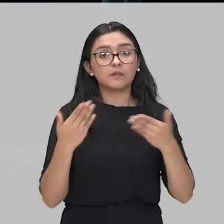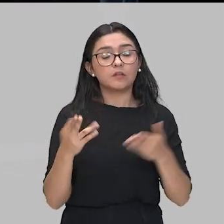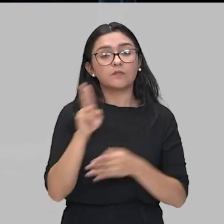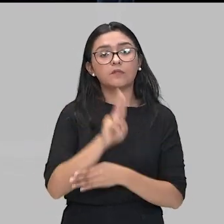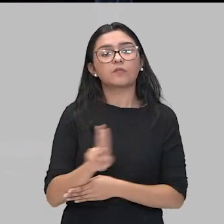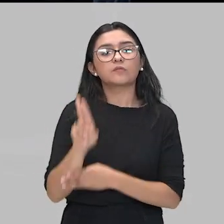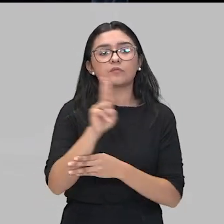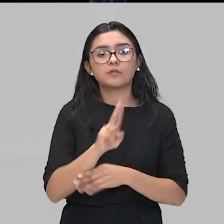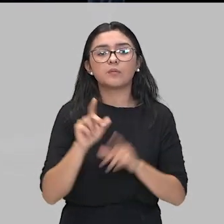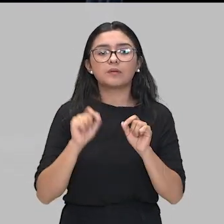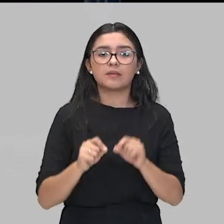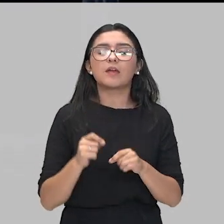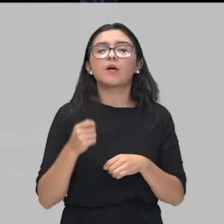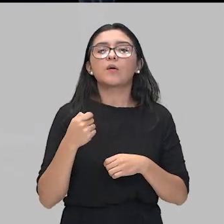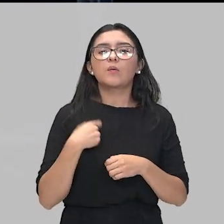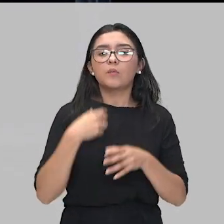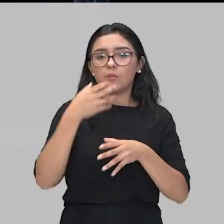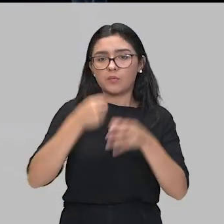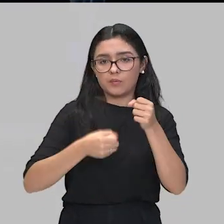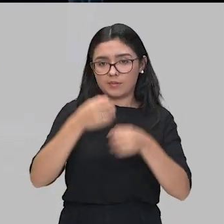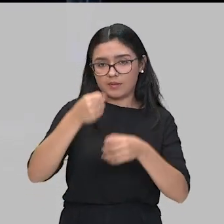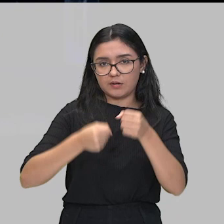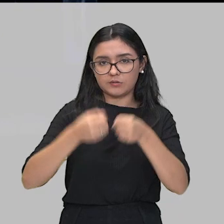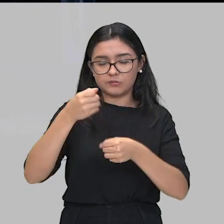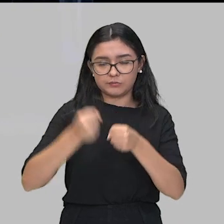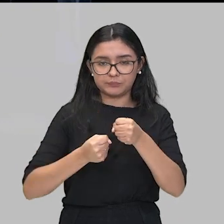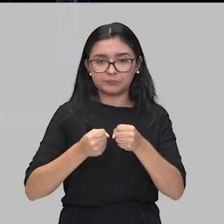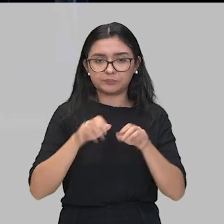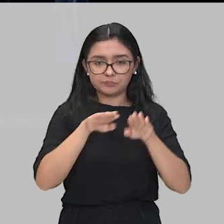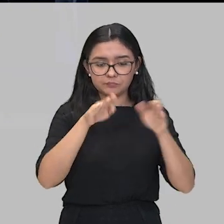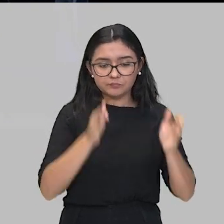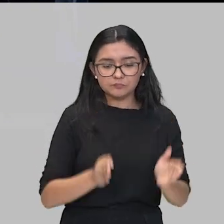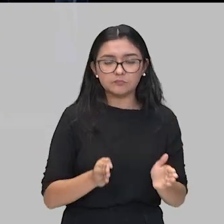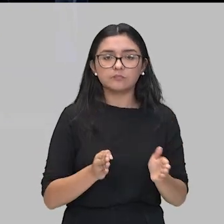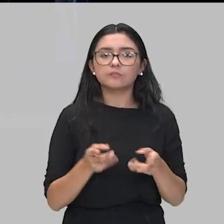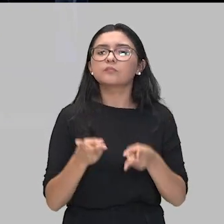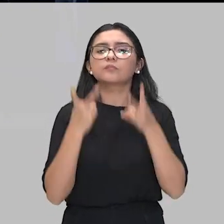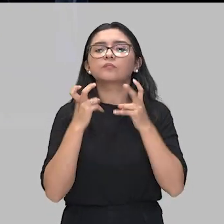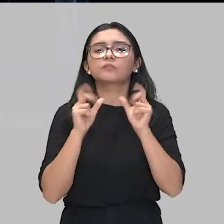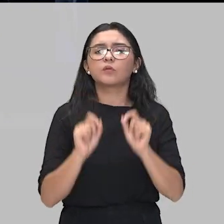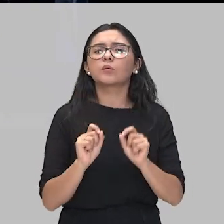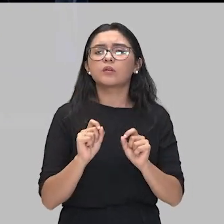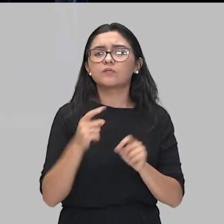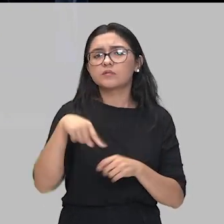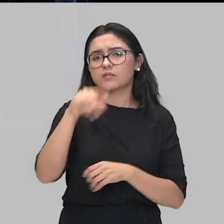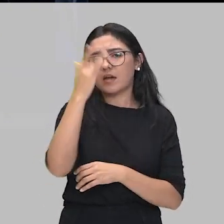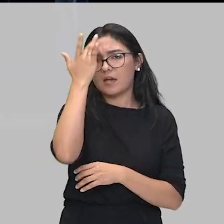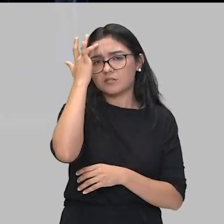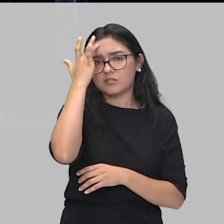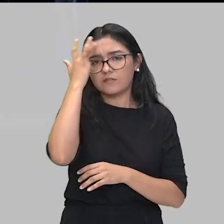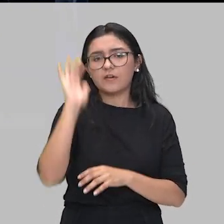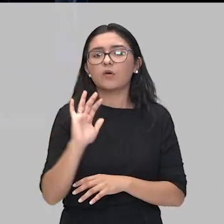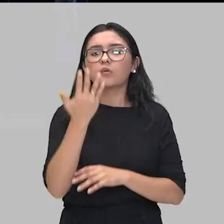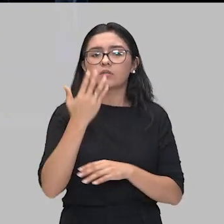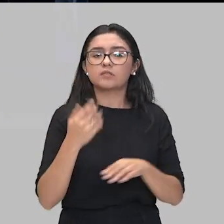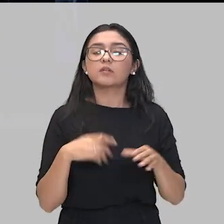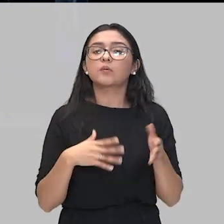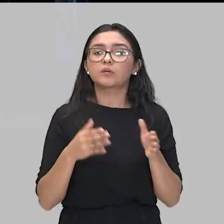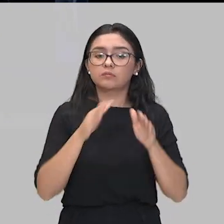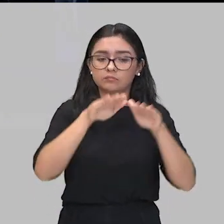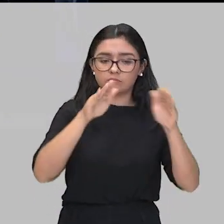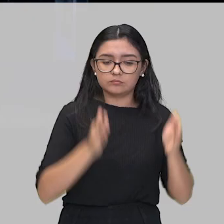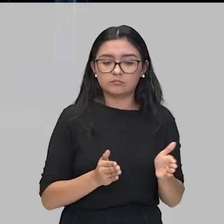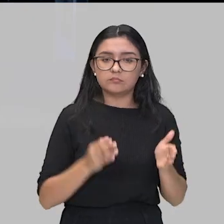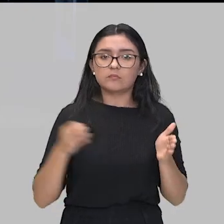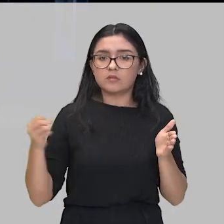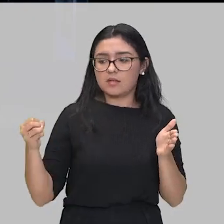utilizar o leite para fazer o papel da atmosfera. O que você acha que vai acontecer quando a luz passar pela